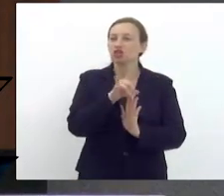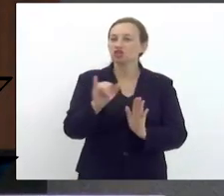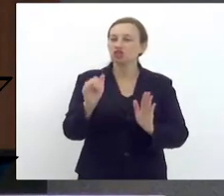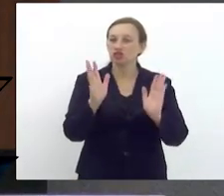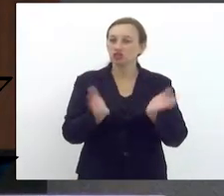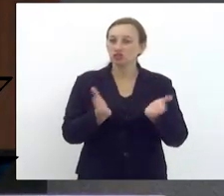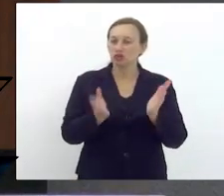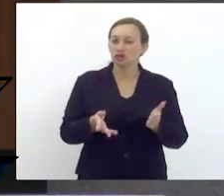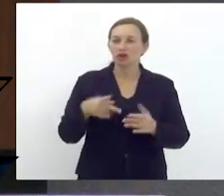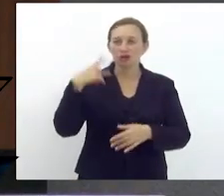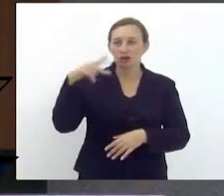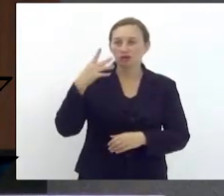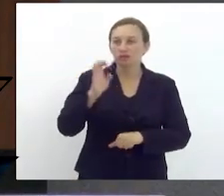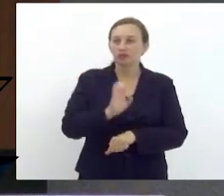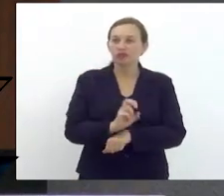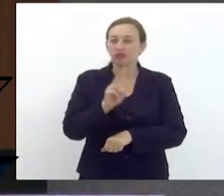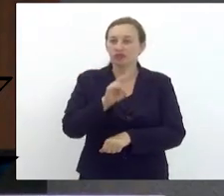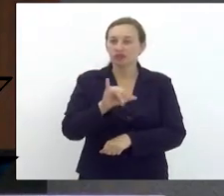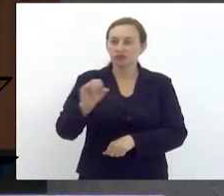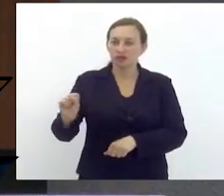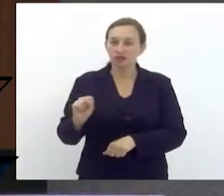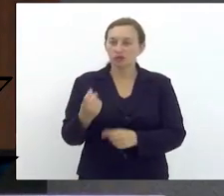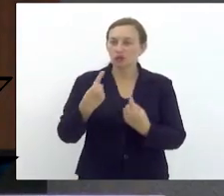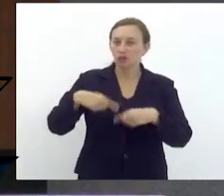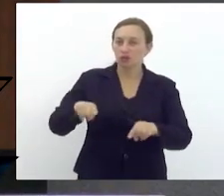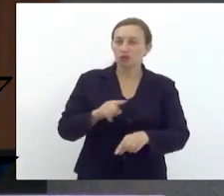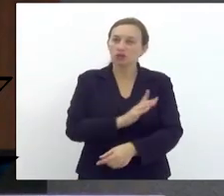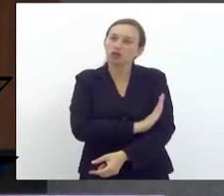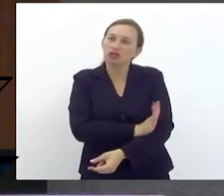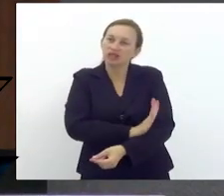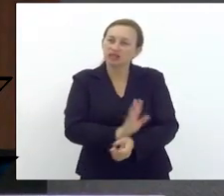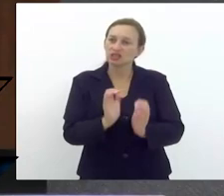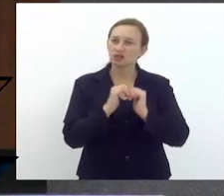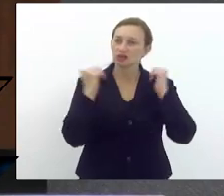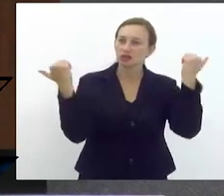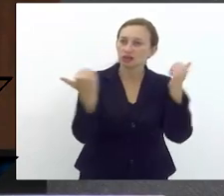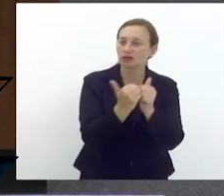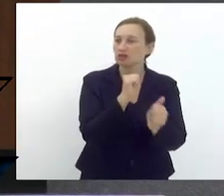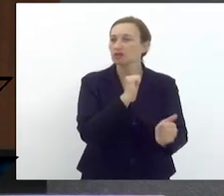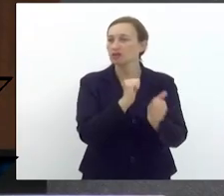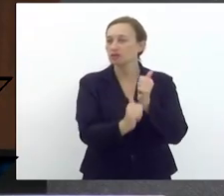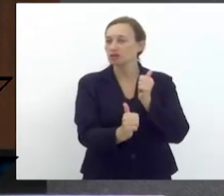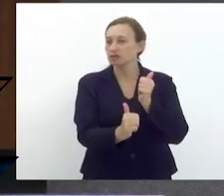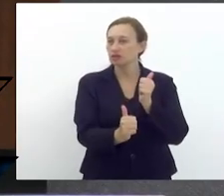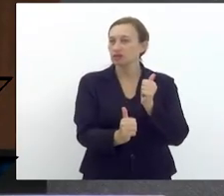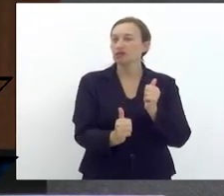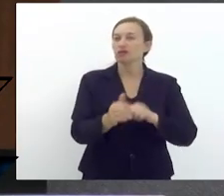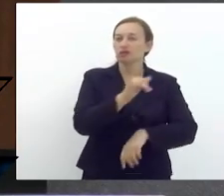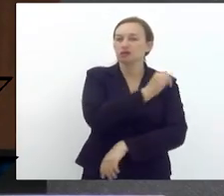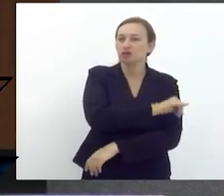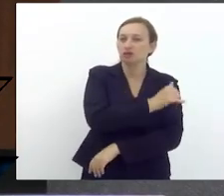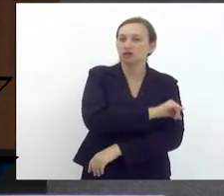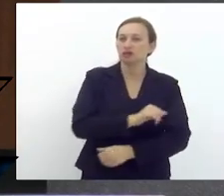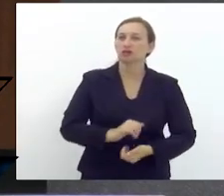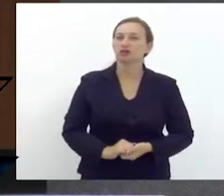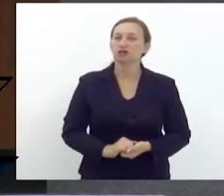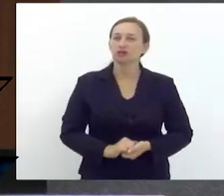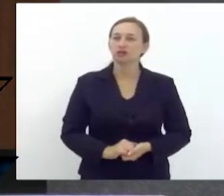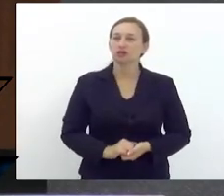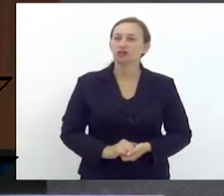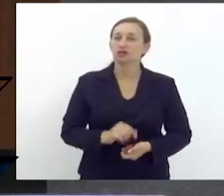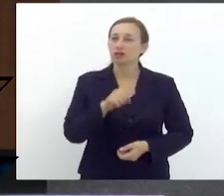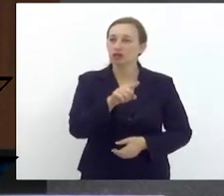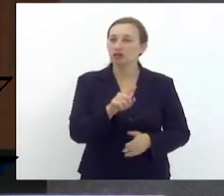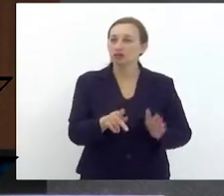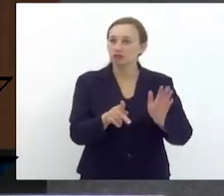a política estadual Vini Junior de combate ao racismo nos estados e Arenas esportivas do Rio de Janeiro esse